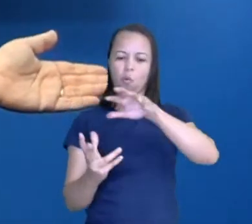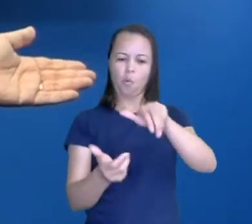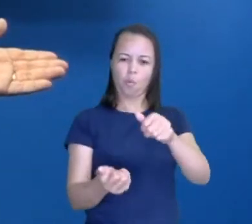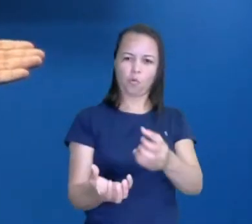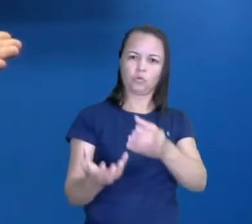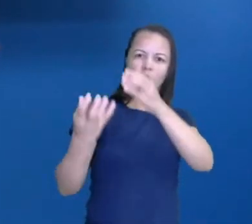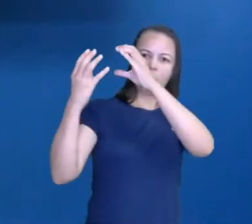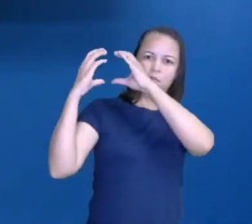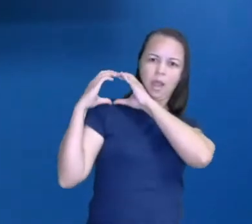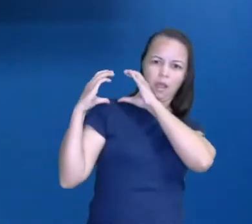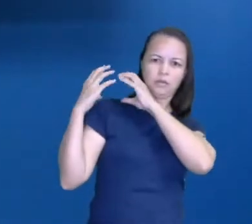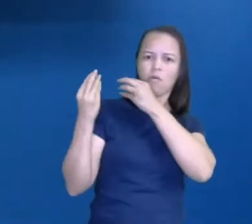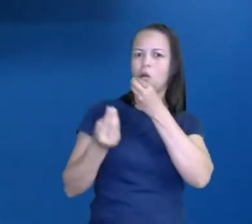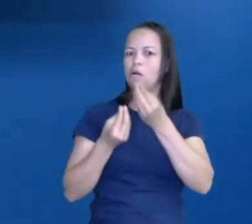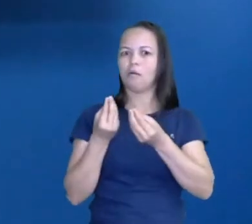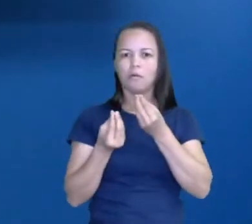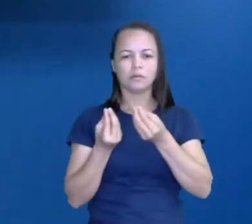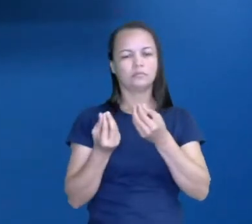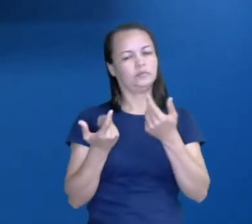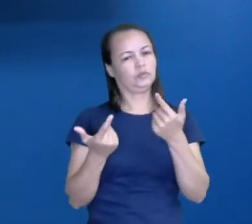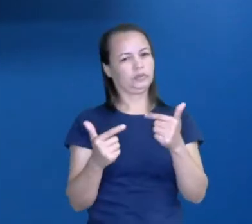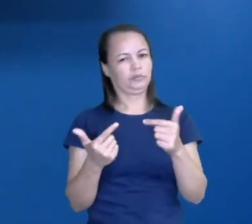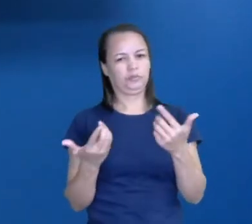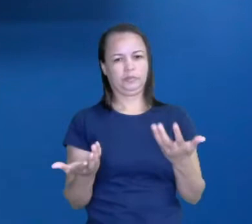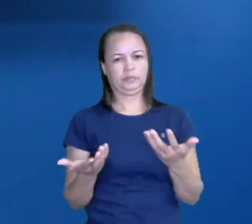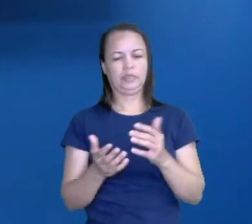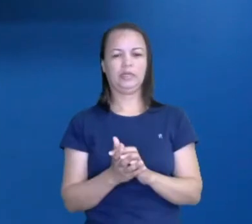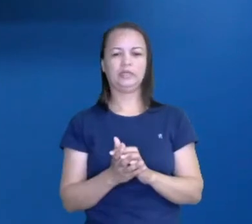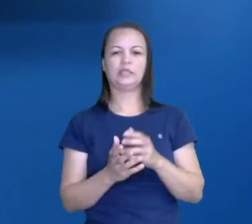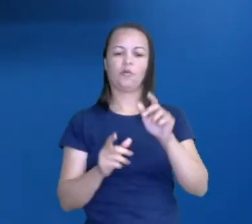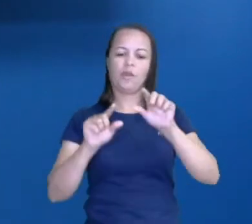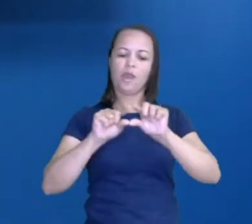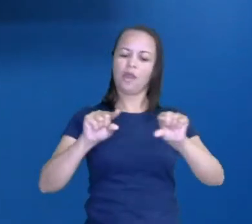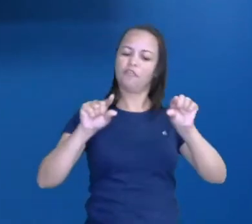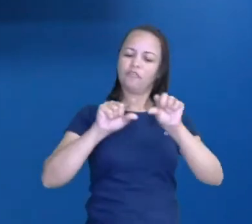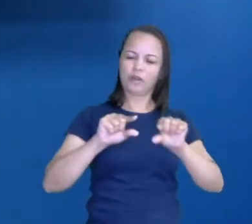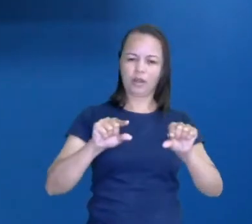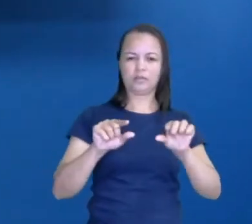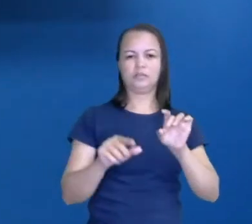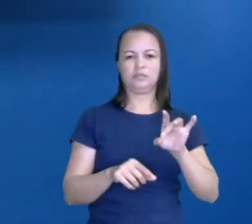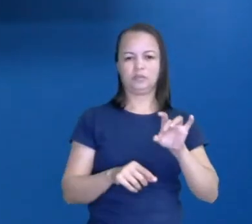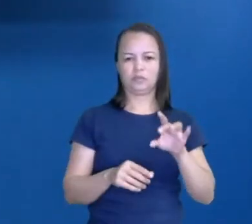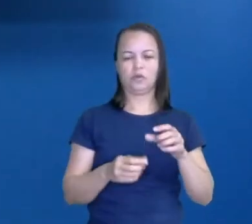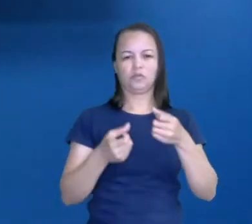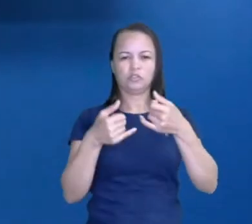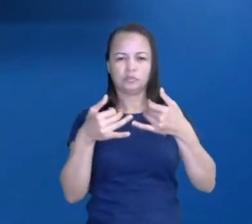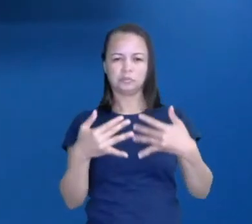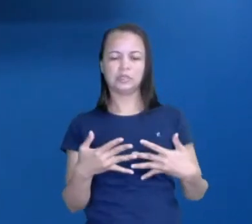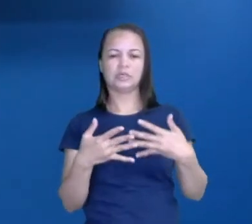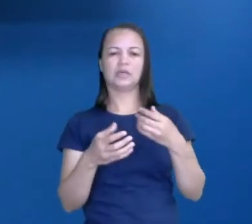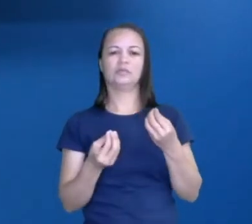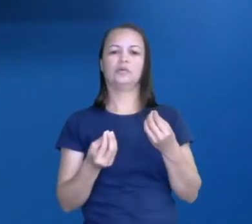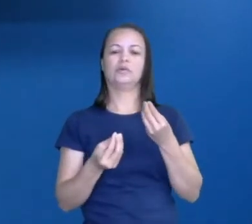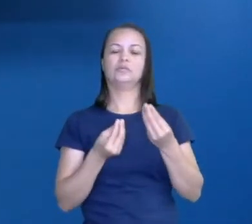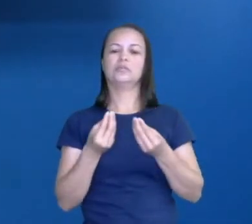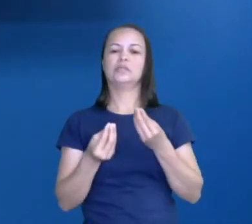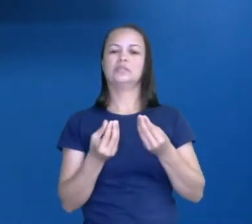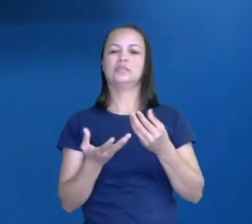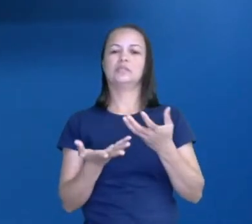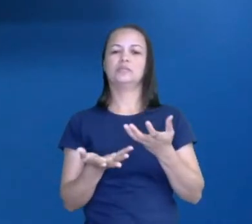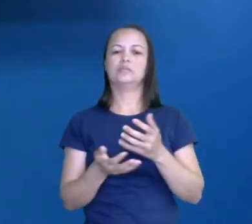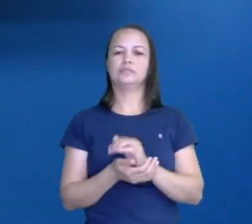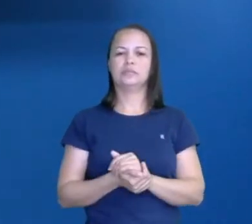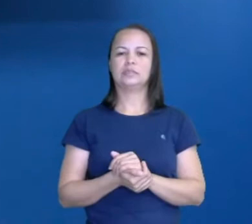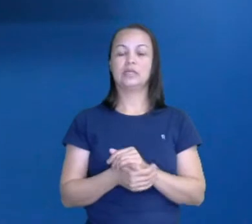nas costas. Né, gente? Então, essa frase foi utilizada o sentido